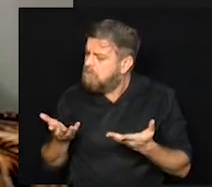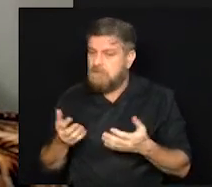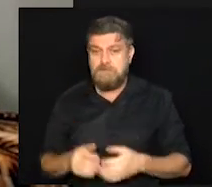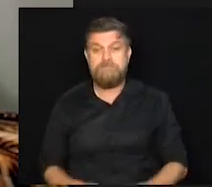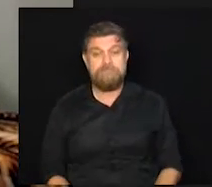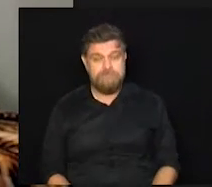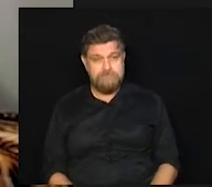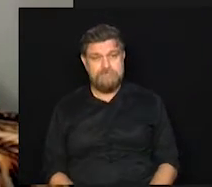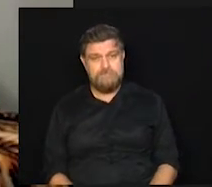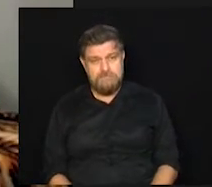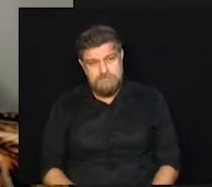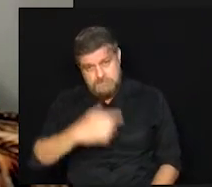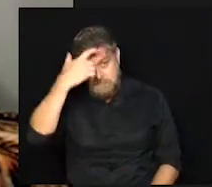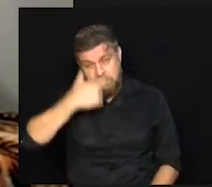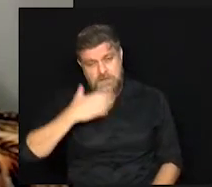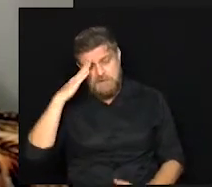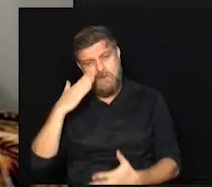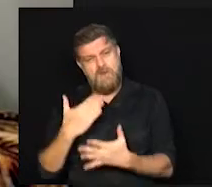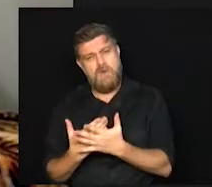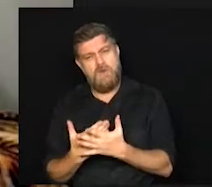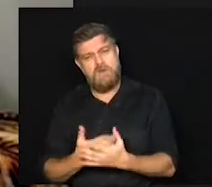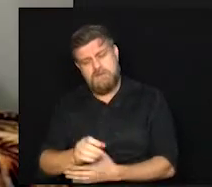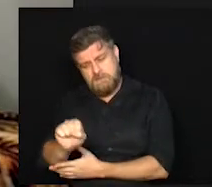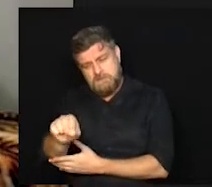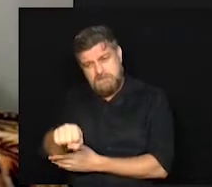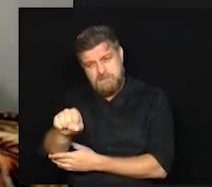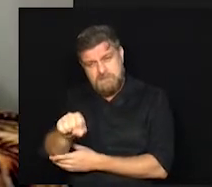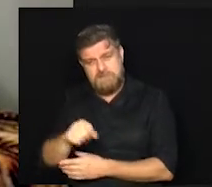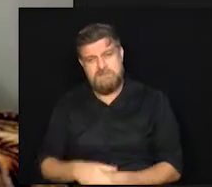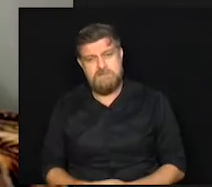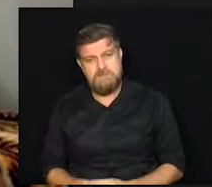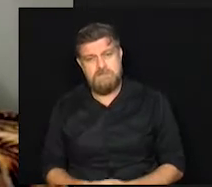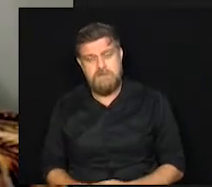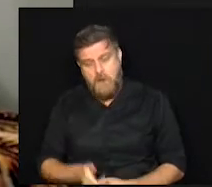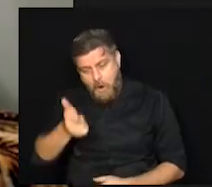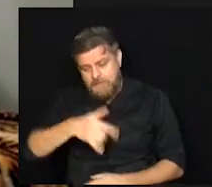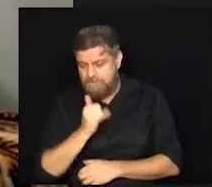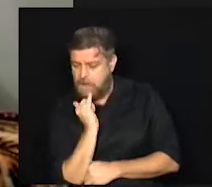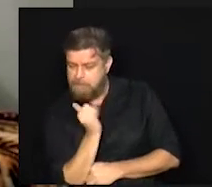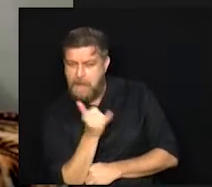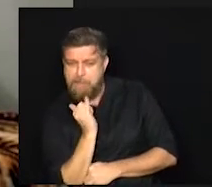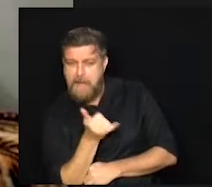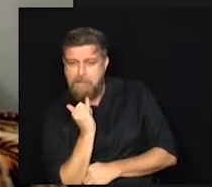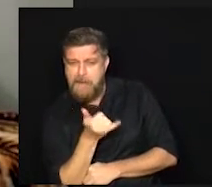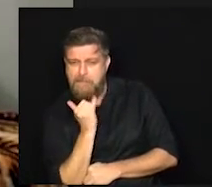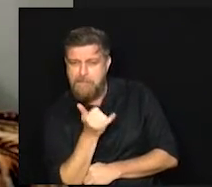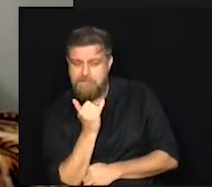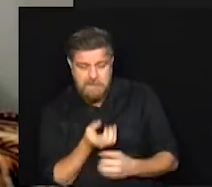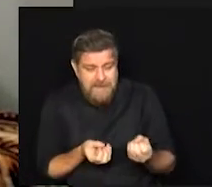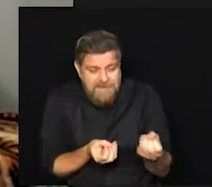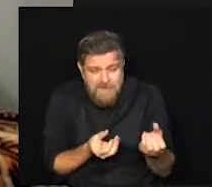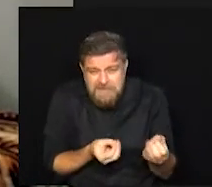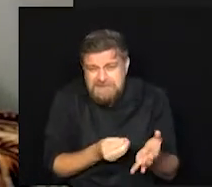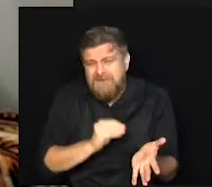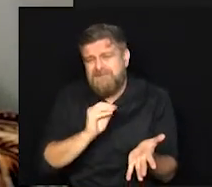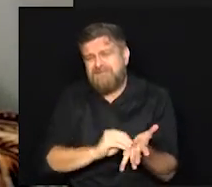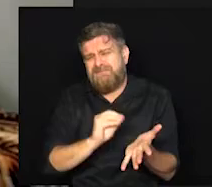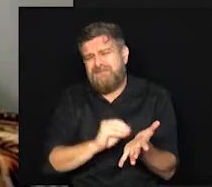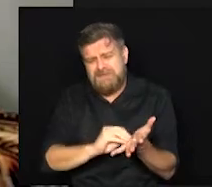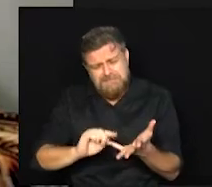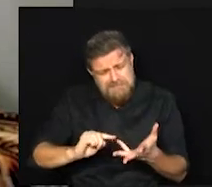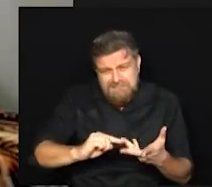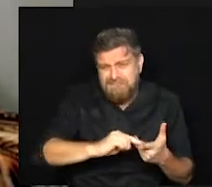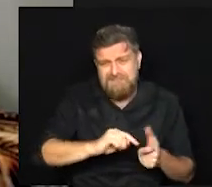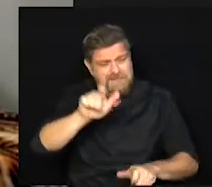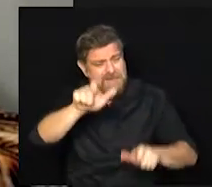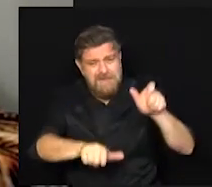Então, eu acredito sim, só que eu volto a falar, ainda falta muita informação para as pessoas,